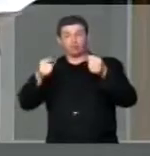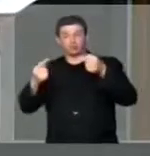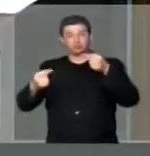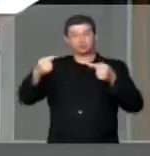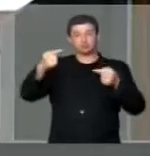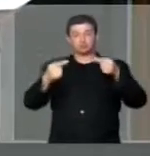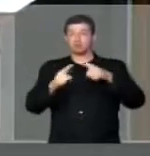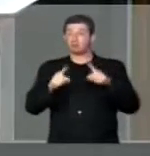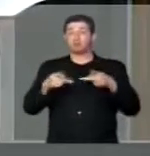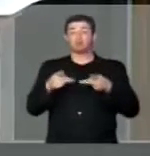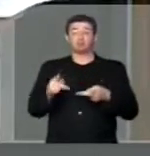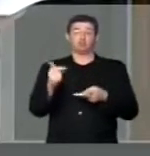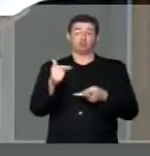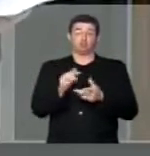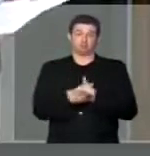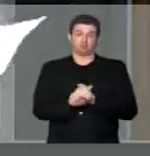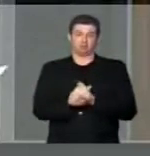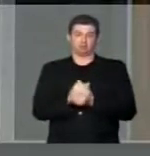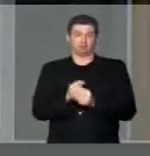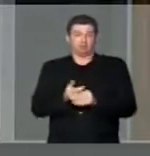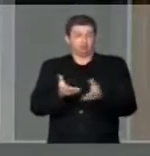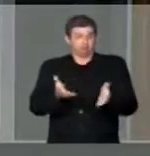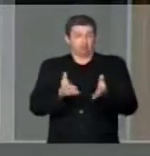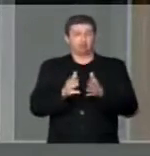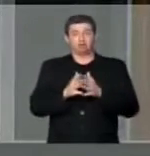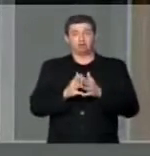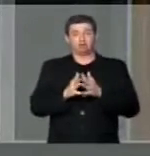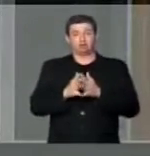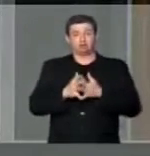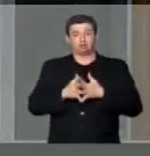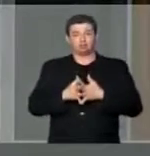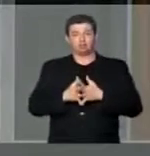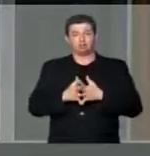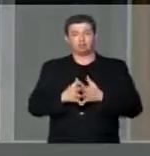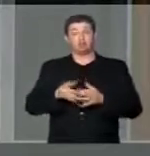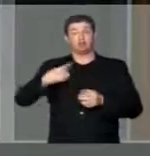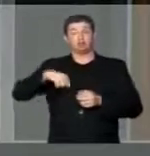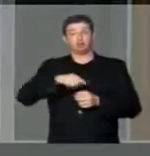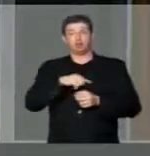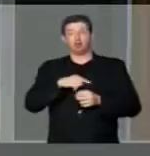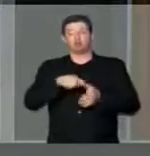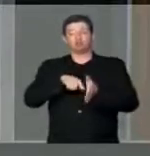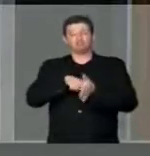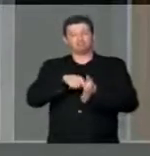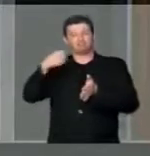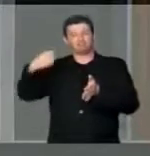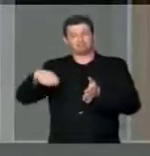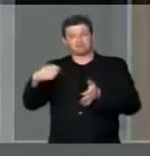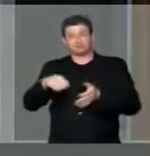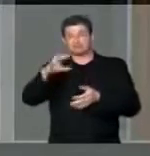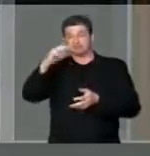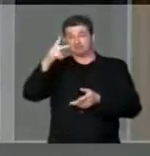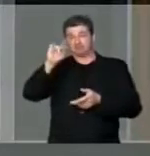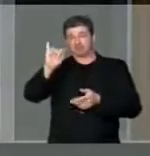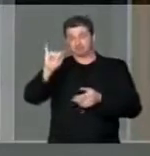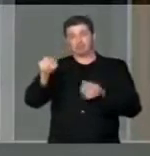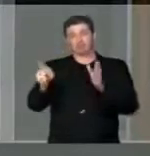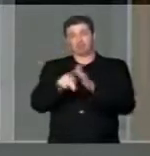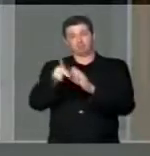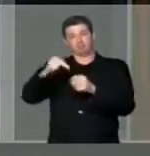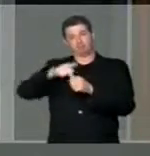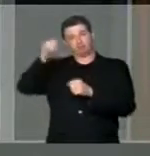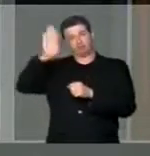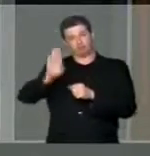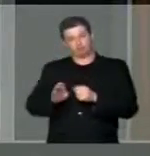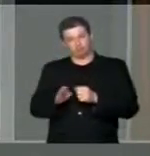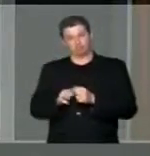disputa de projeto político. Está aí que nós, quando nós precisamos mesmo investigar na CPI da Petrobras